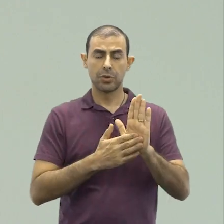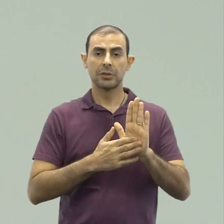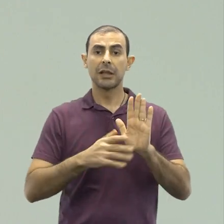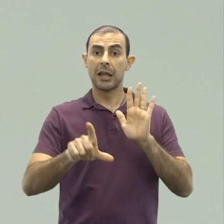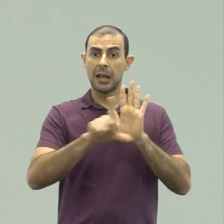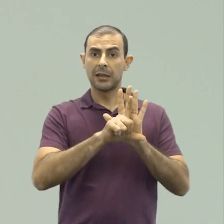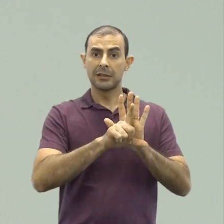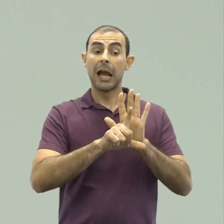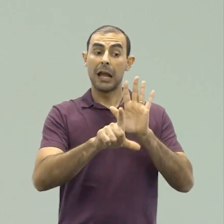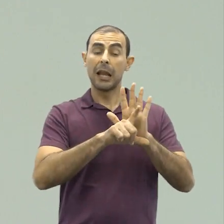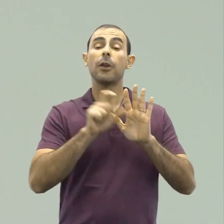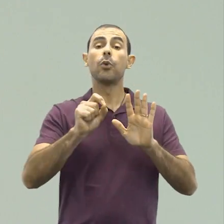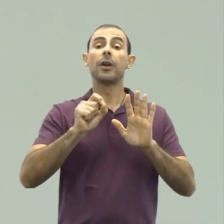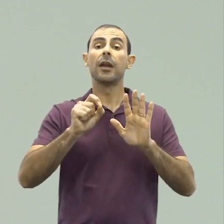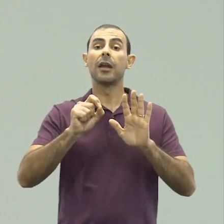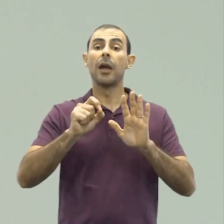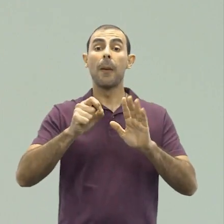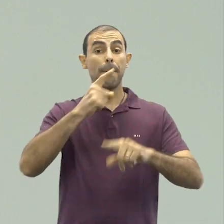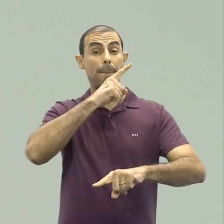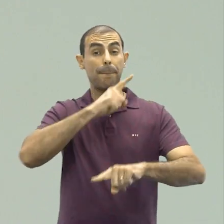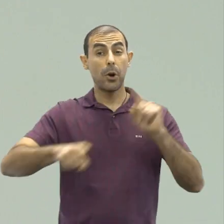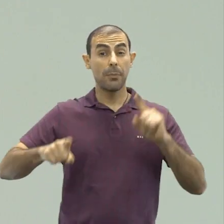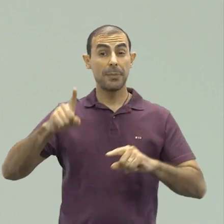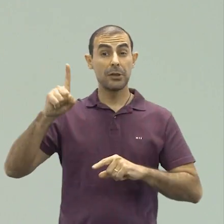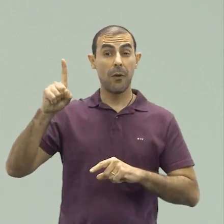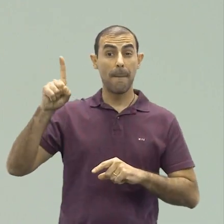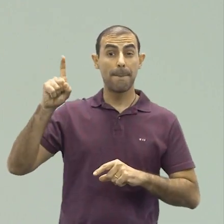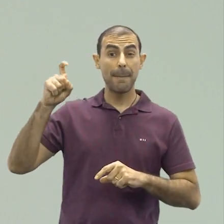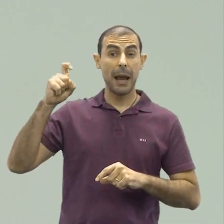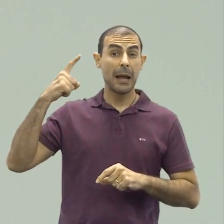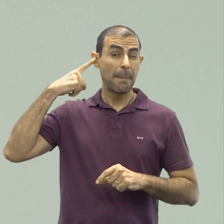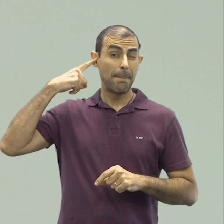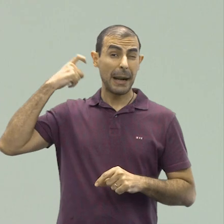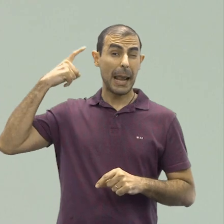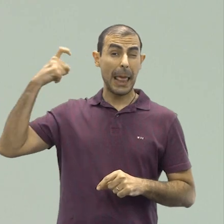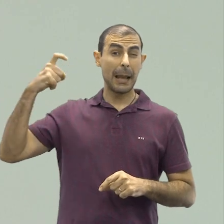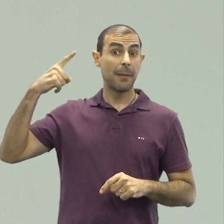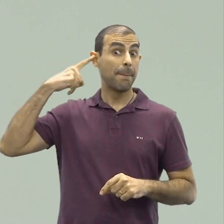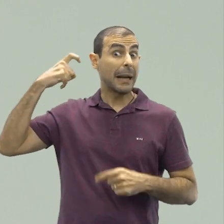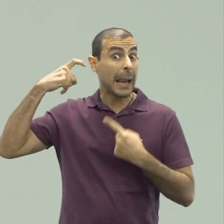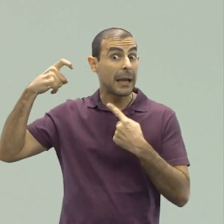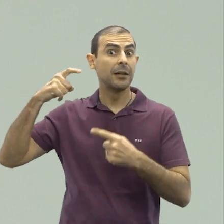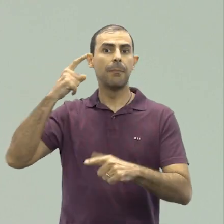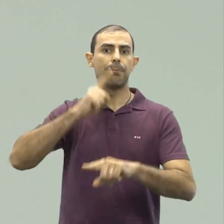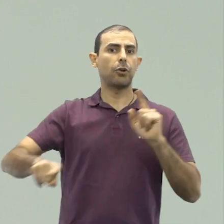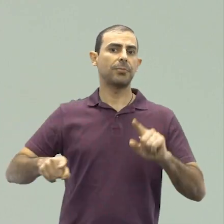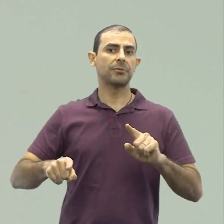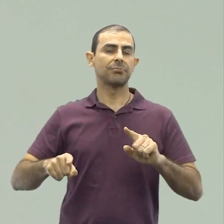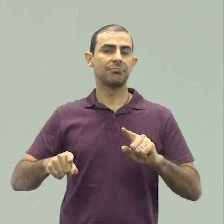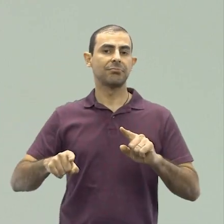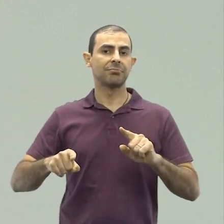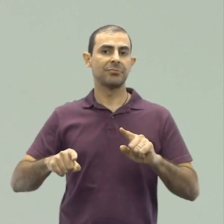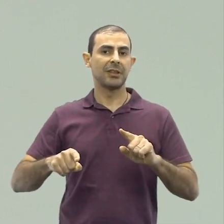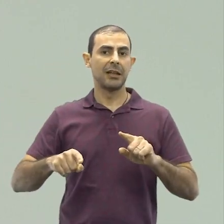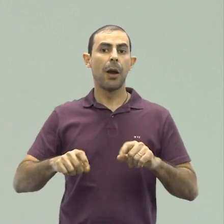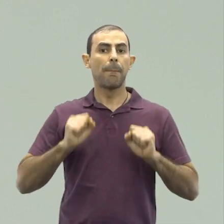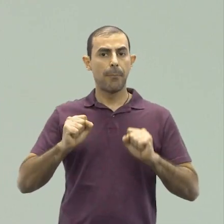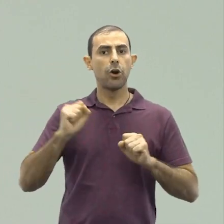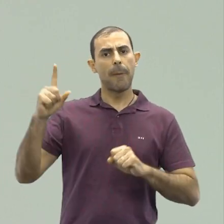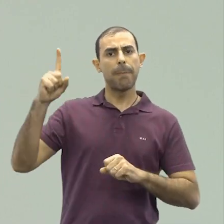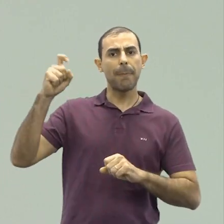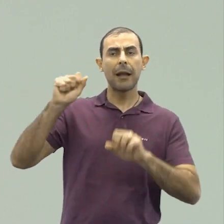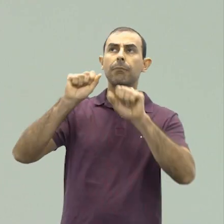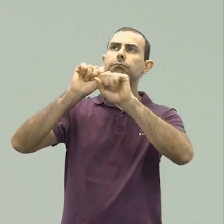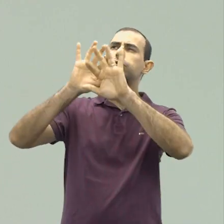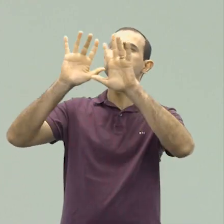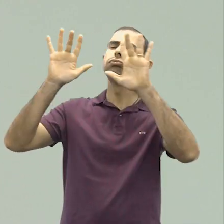está em vigor. Tá? Gera multa, gera apreensão, está proibida a venda e soltura de fogos de artifício com efeito